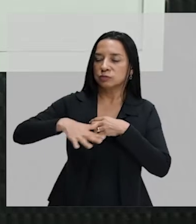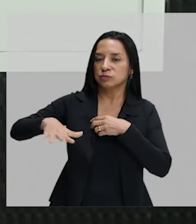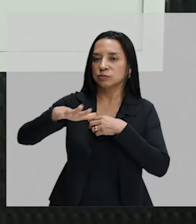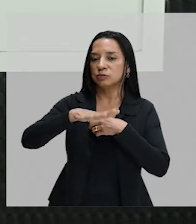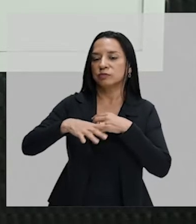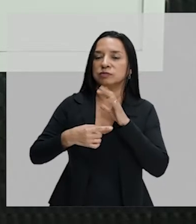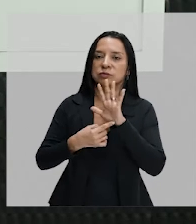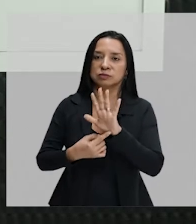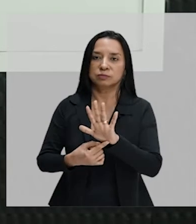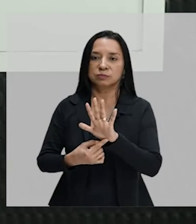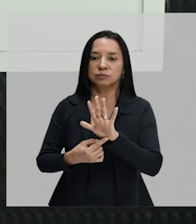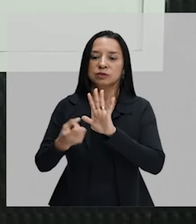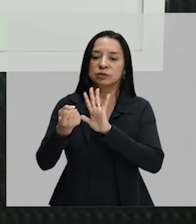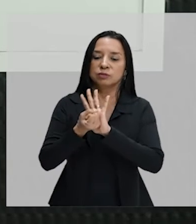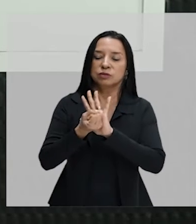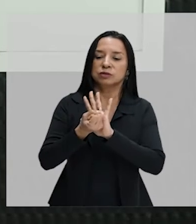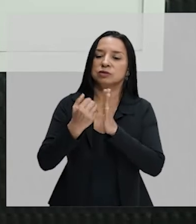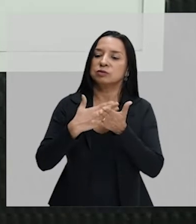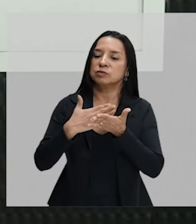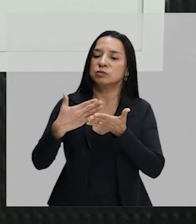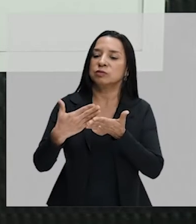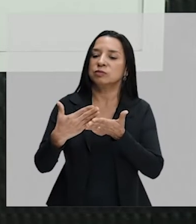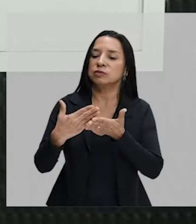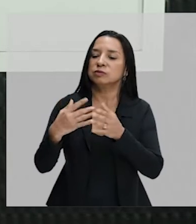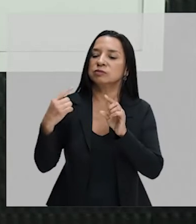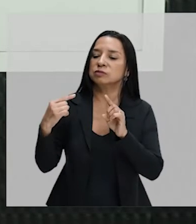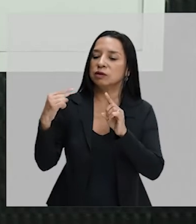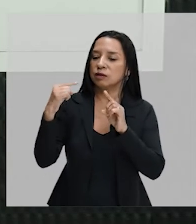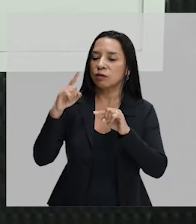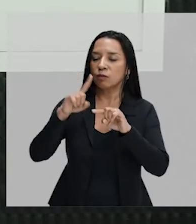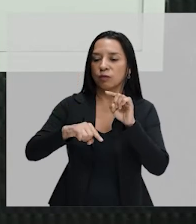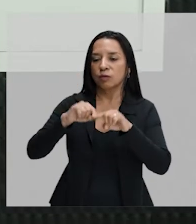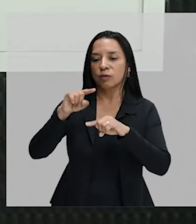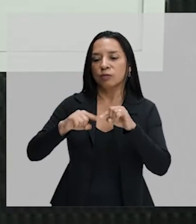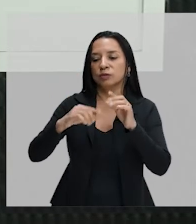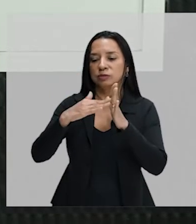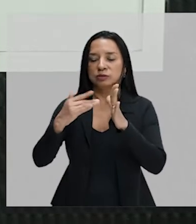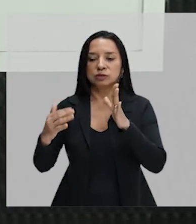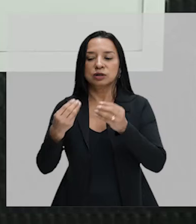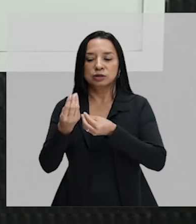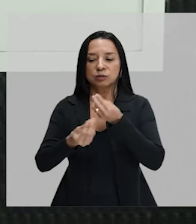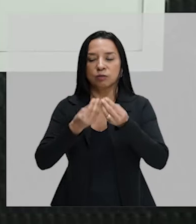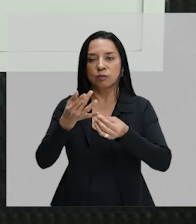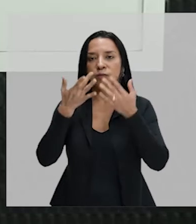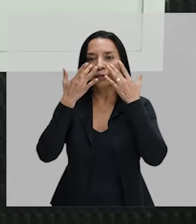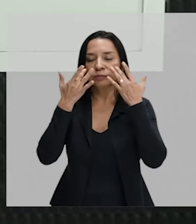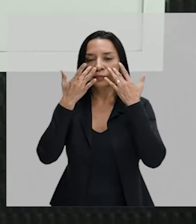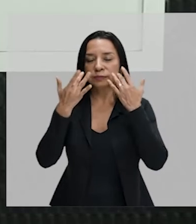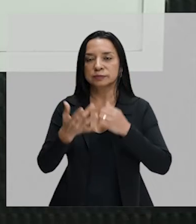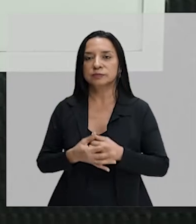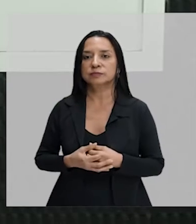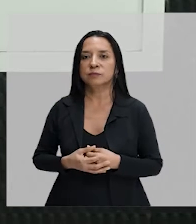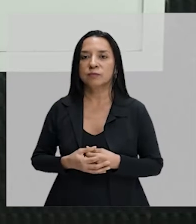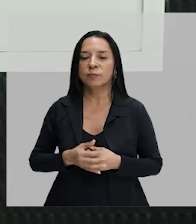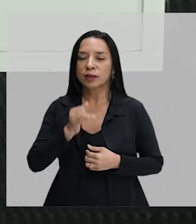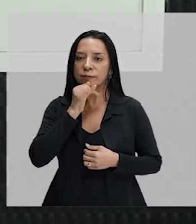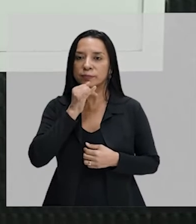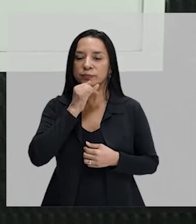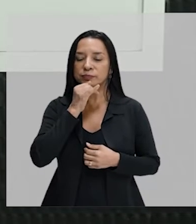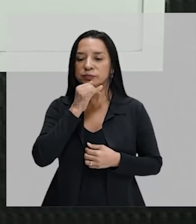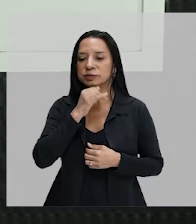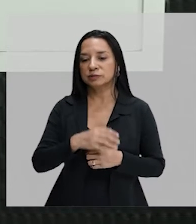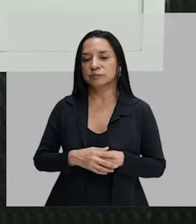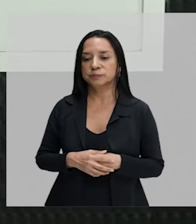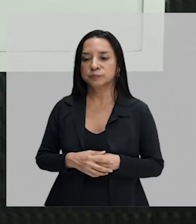representativo, simbolizados a partir do objeto da estética como a arte. Tá? Olha só, quando você pega expressão